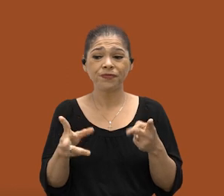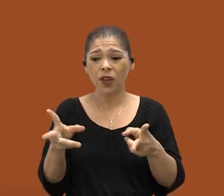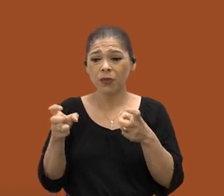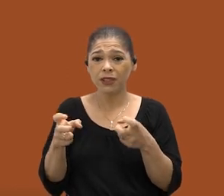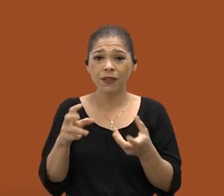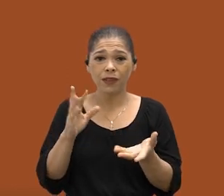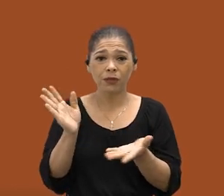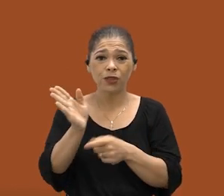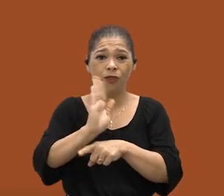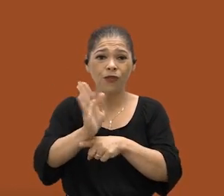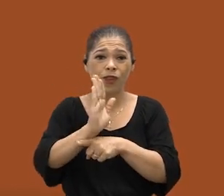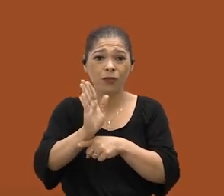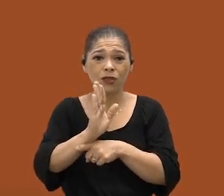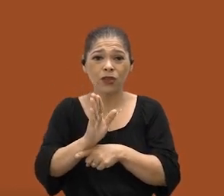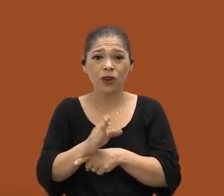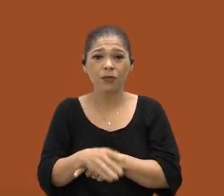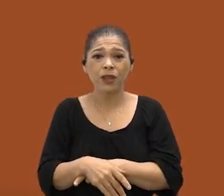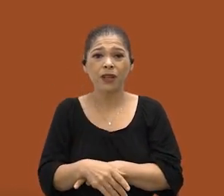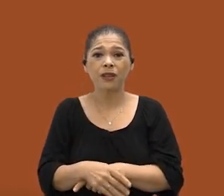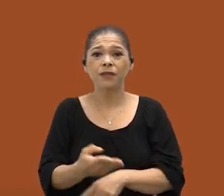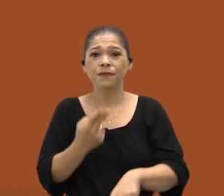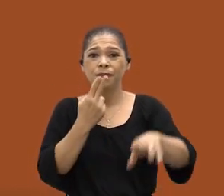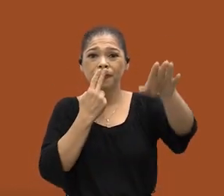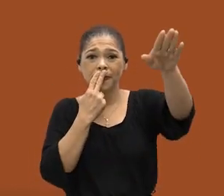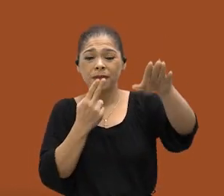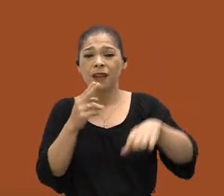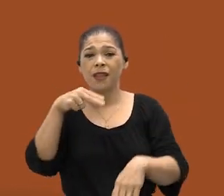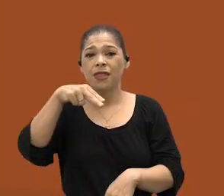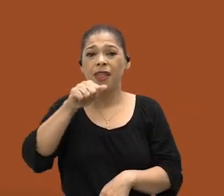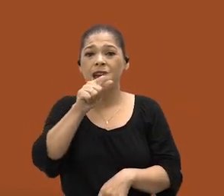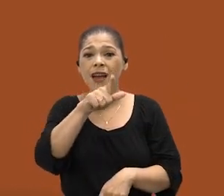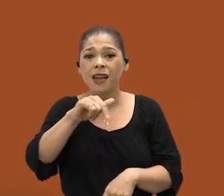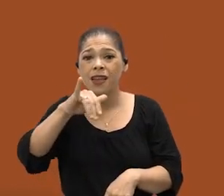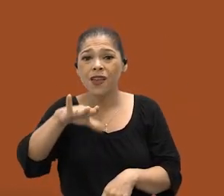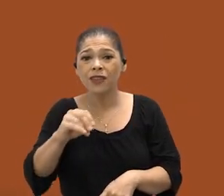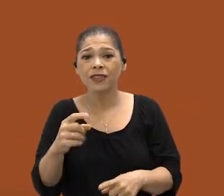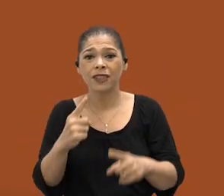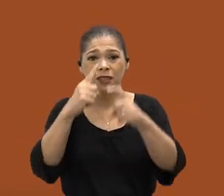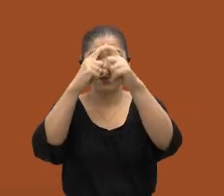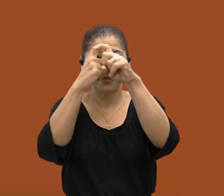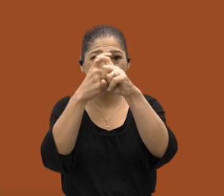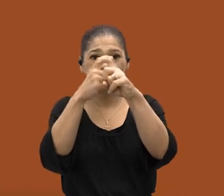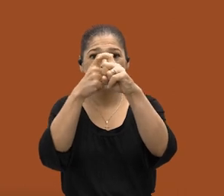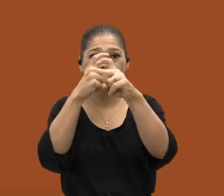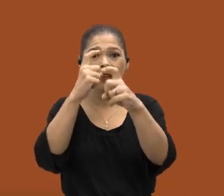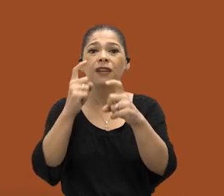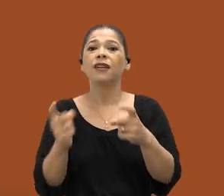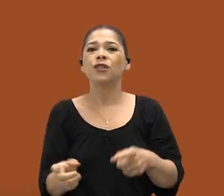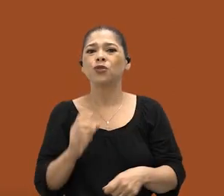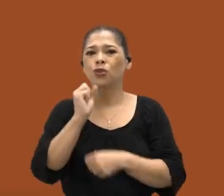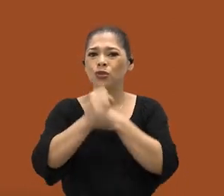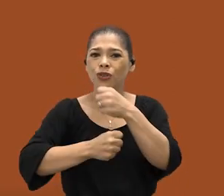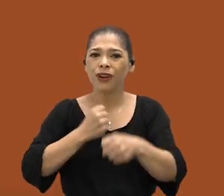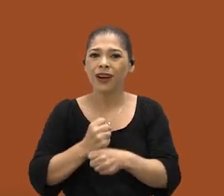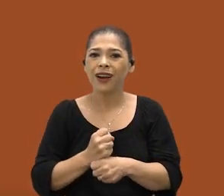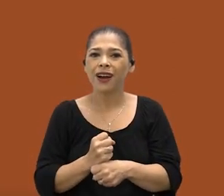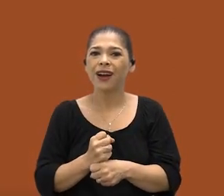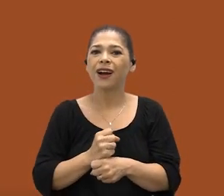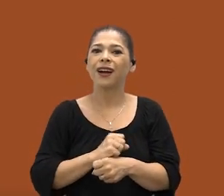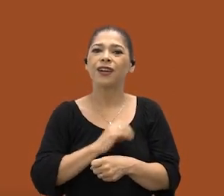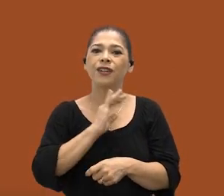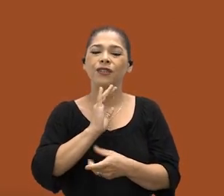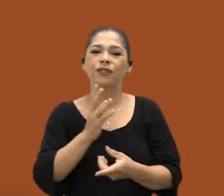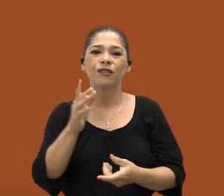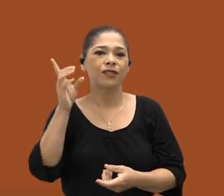eu vejo muitos filmes sobre o nazismo e eu estava cansado nazismo Nossa todo ano Hollywood